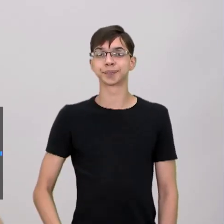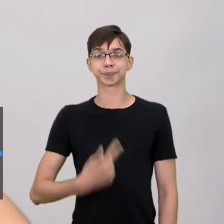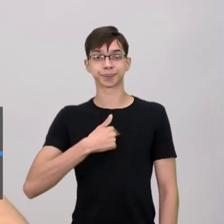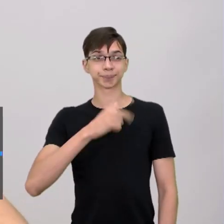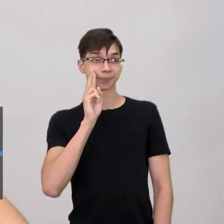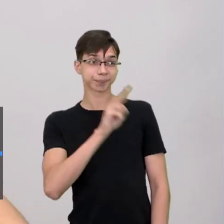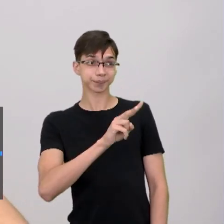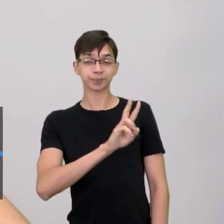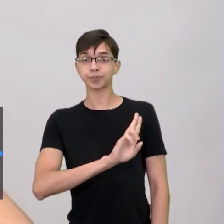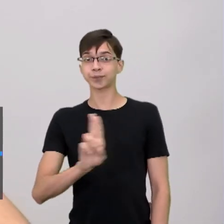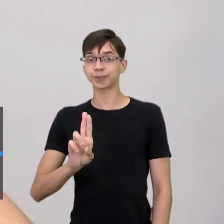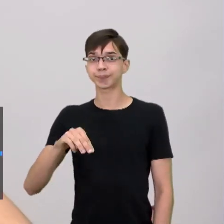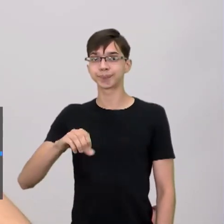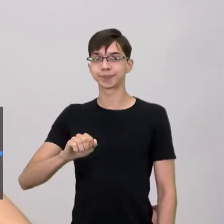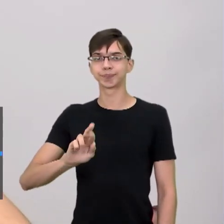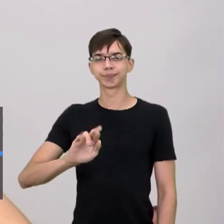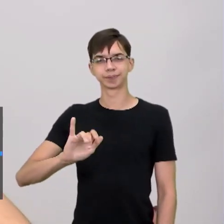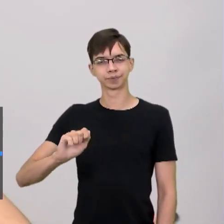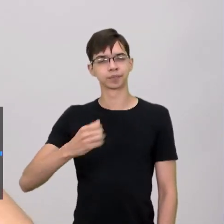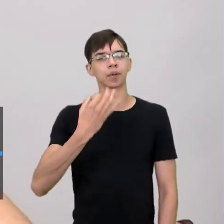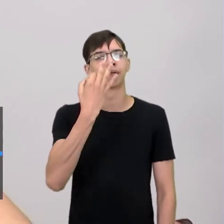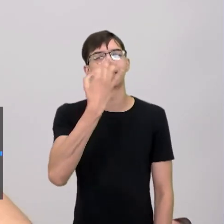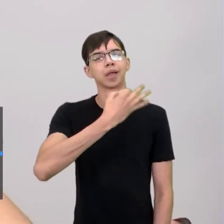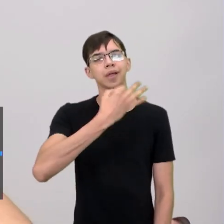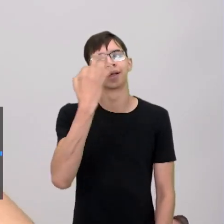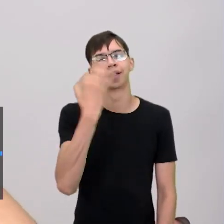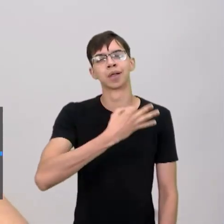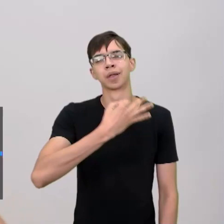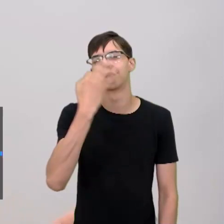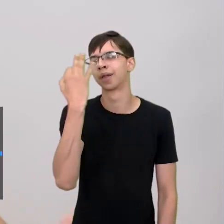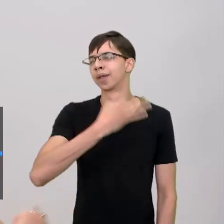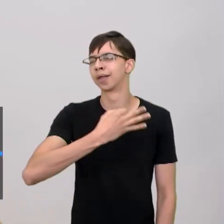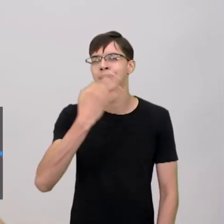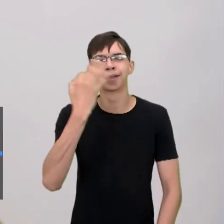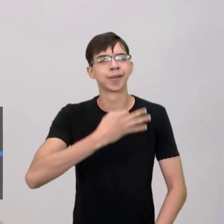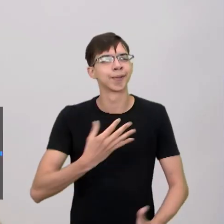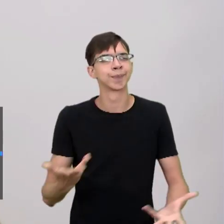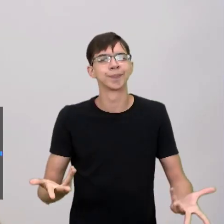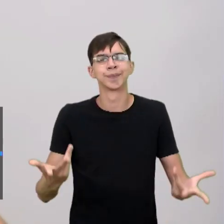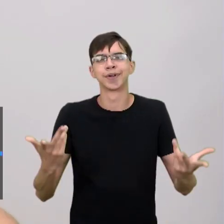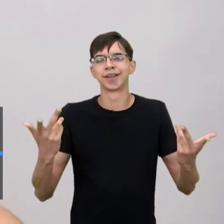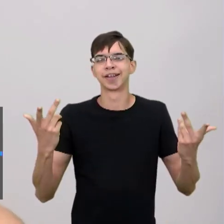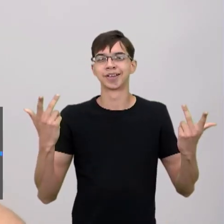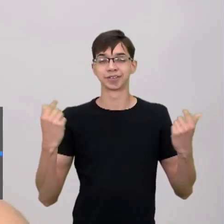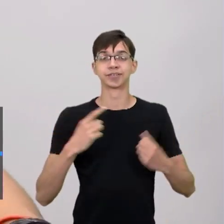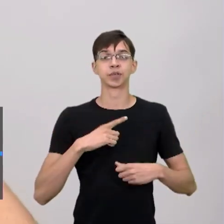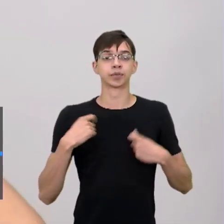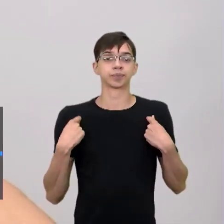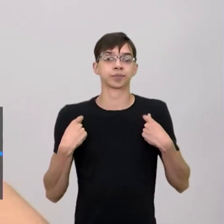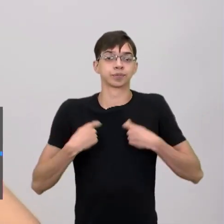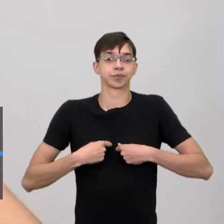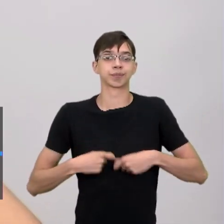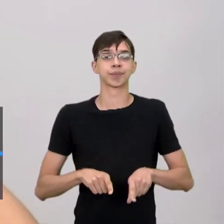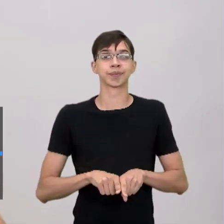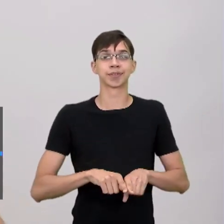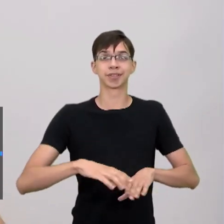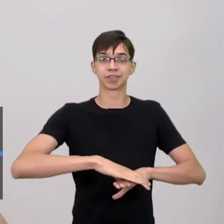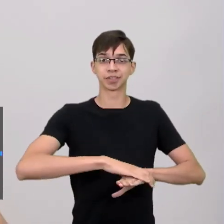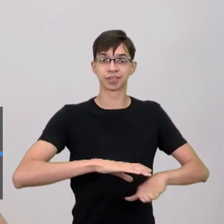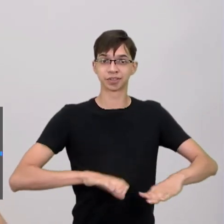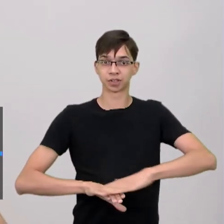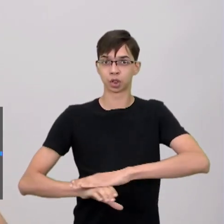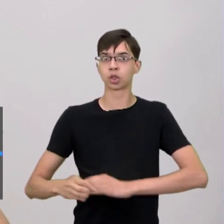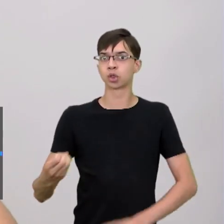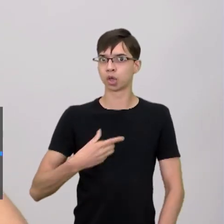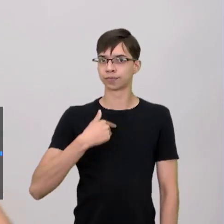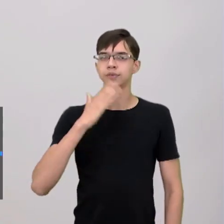Marília, linda. Né? Além de linda e maravilhosa. Ela tá com uma jaqueta, tá com tênis. O tênis que é novo, que eu sei da história